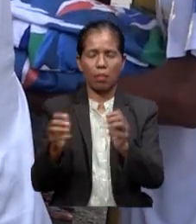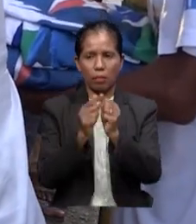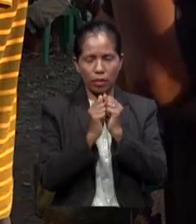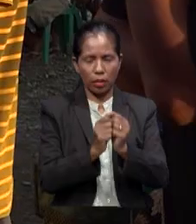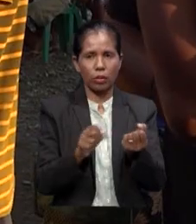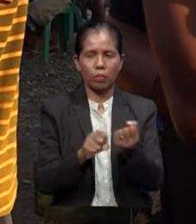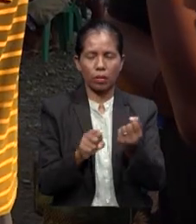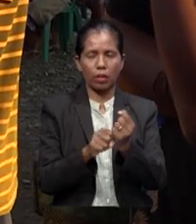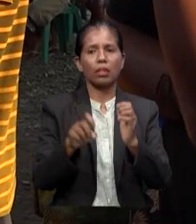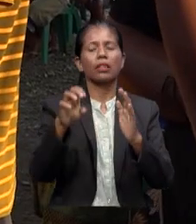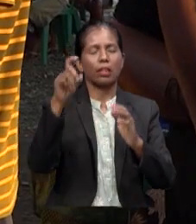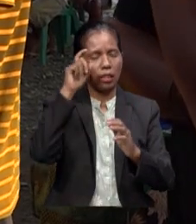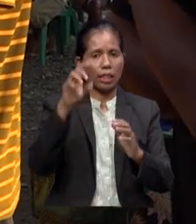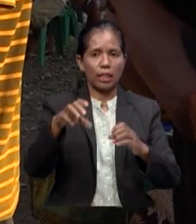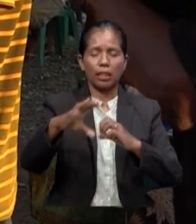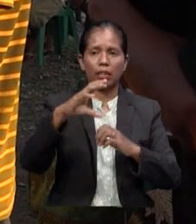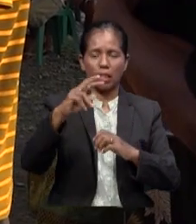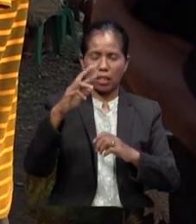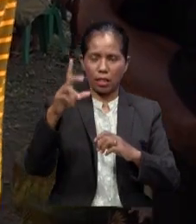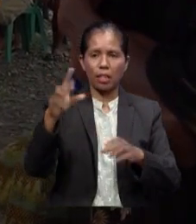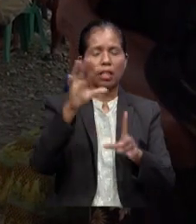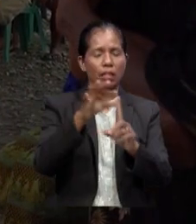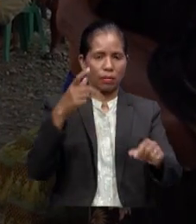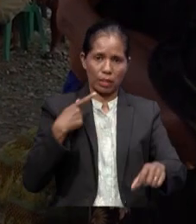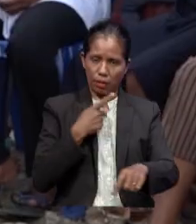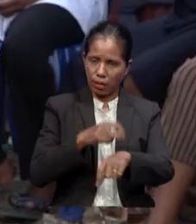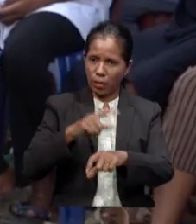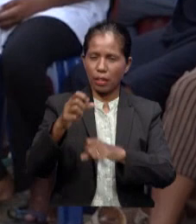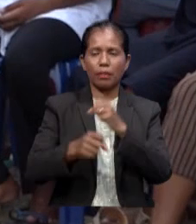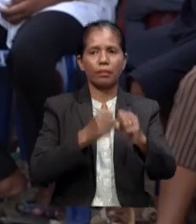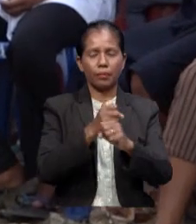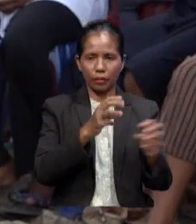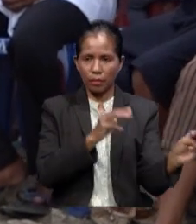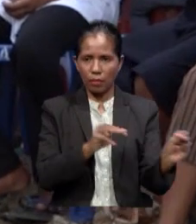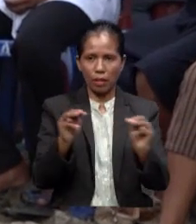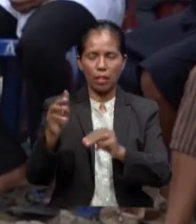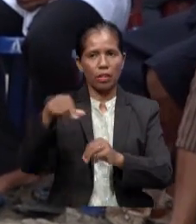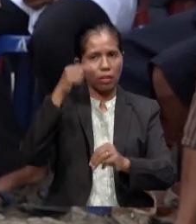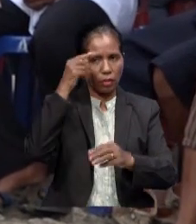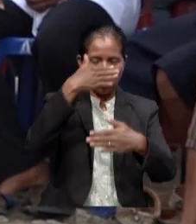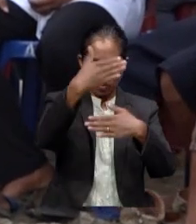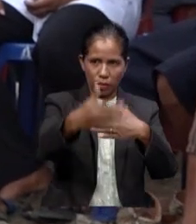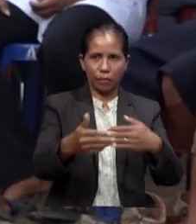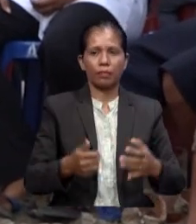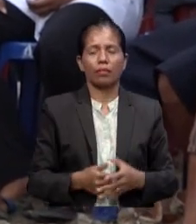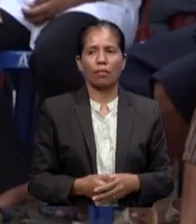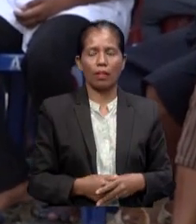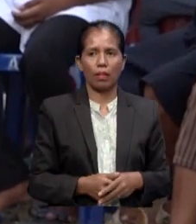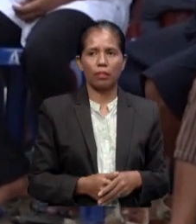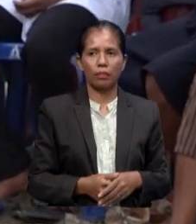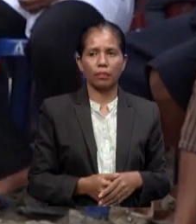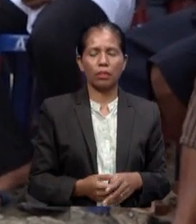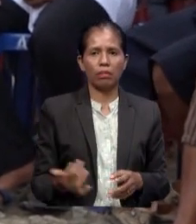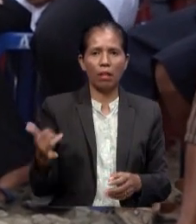CNRT ba ilisan parlamentar tinane ho di hal mudansa baraine ia governa saun tirmaim. Sira